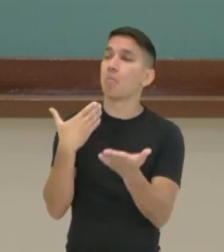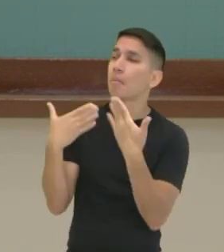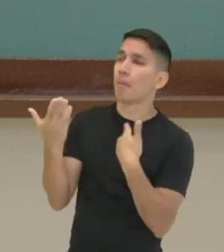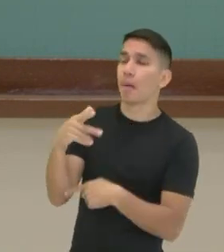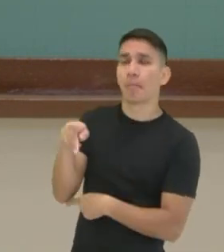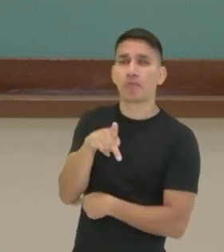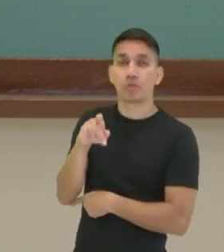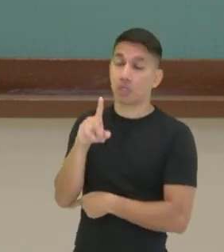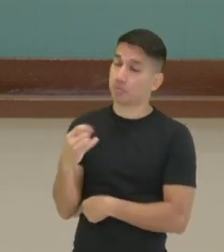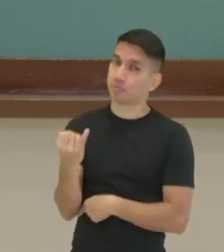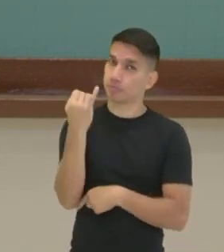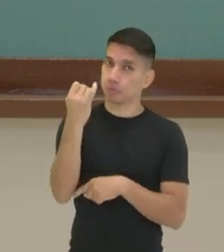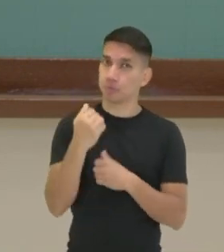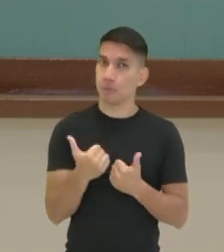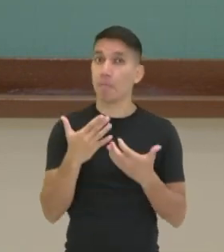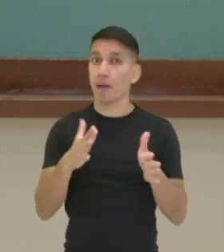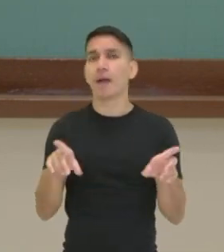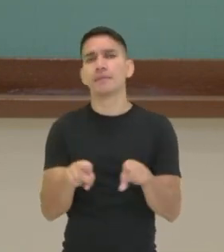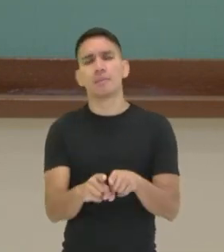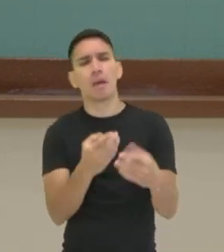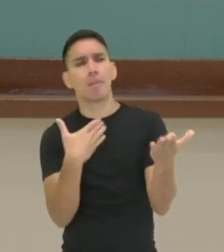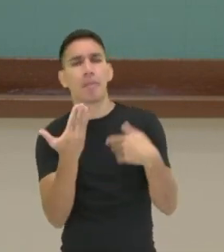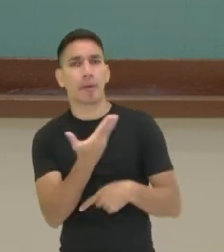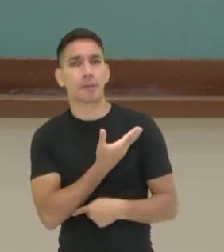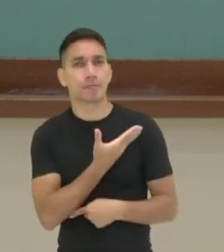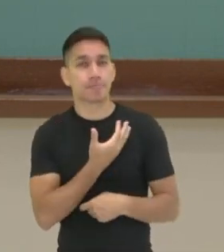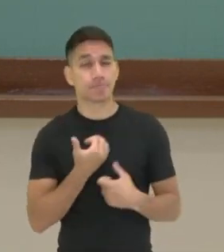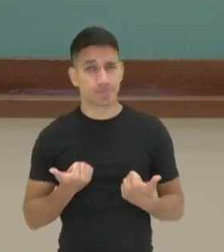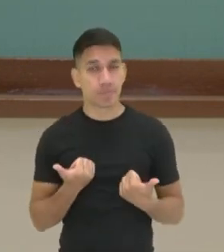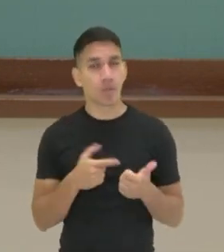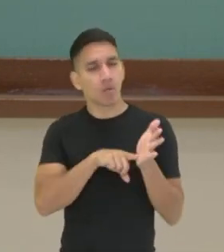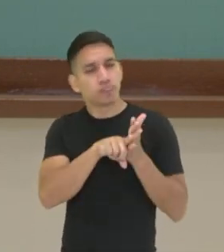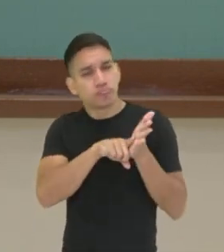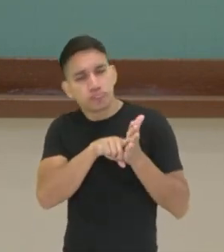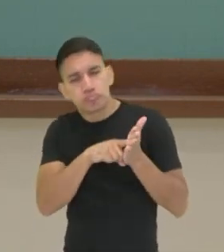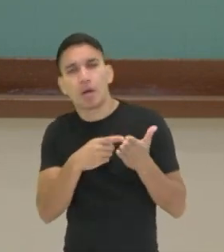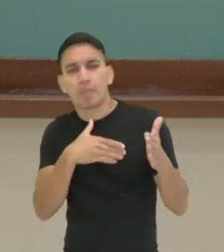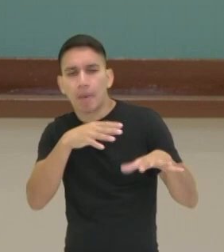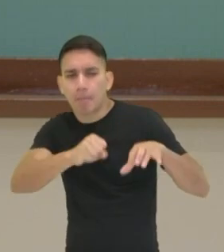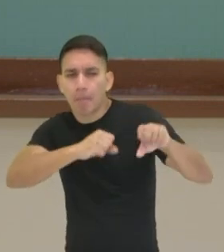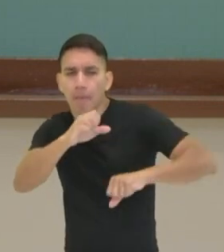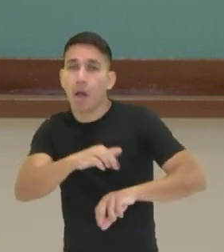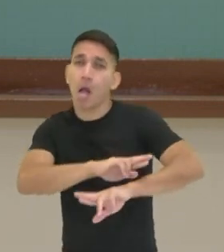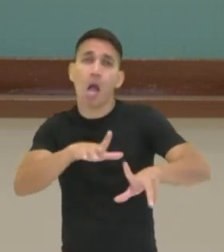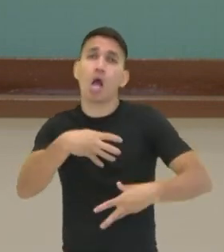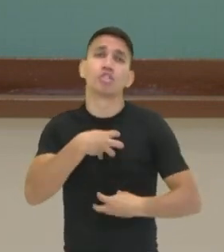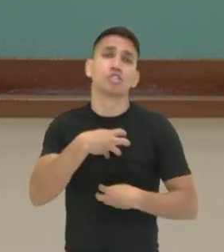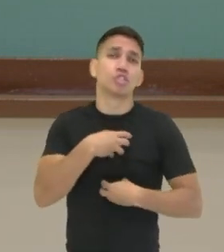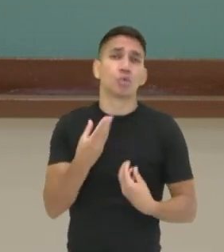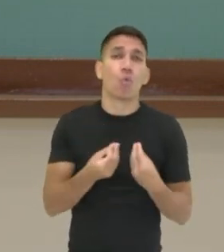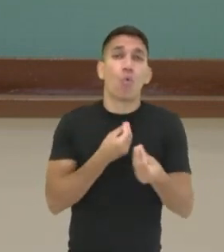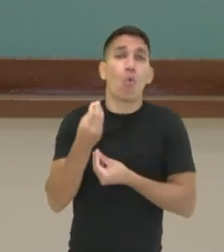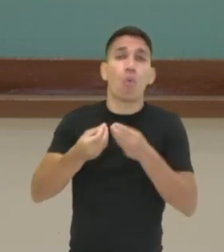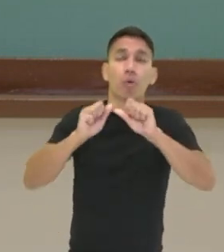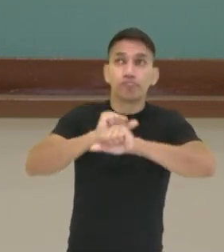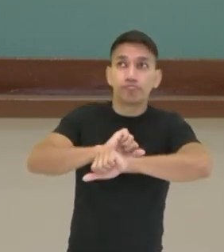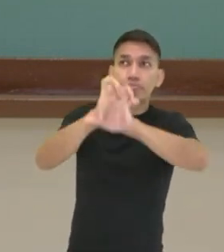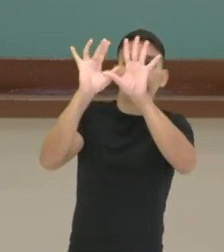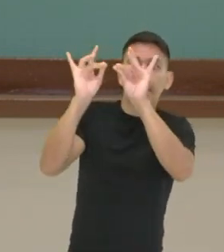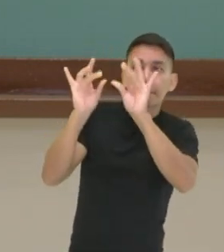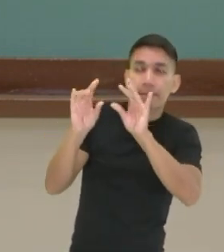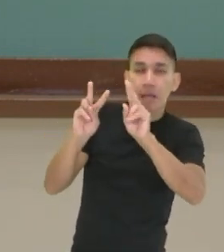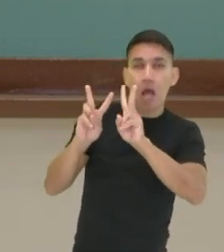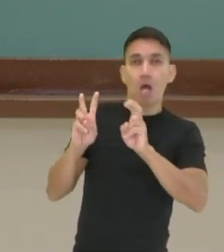é essencial, mas escuta também com seus colegas, tá? Busque de alguma forma esclarecer ao máximo essa